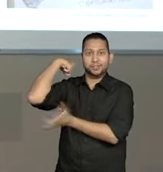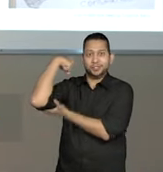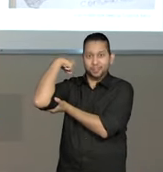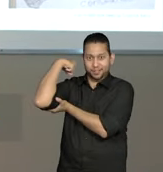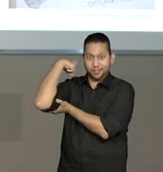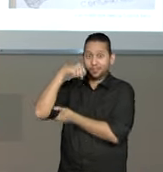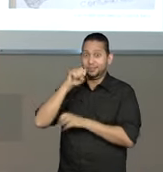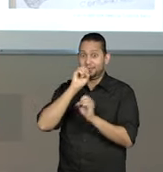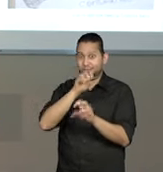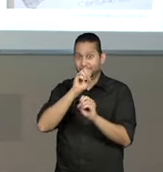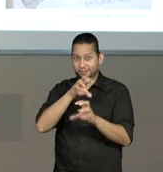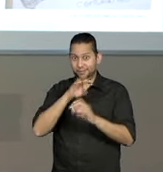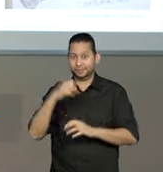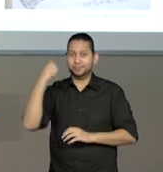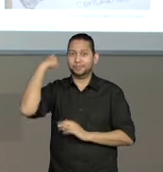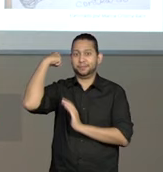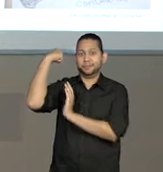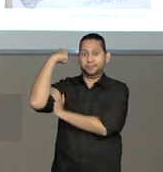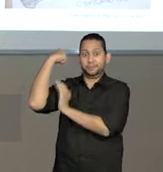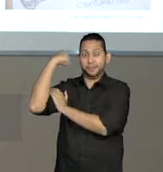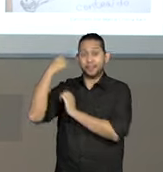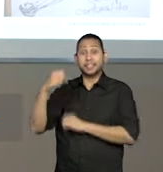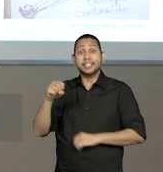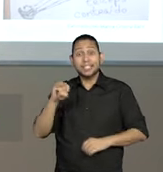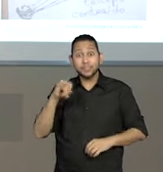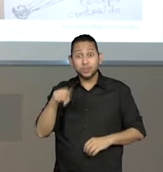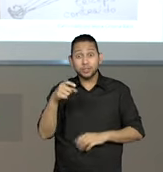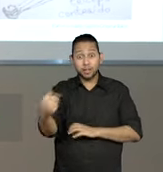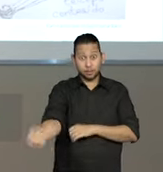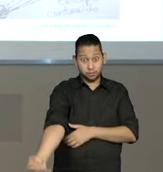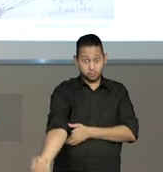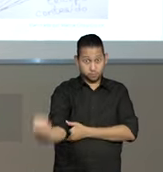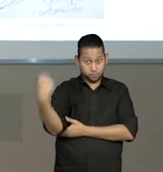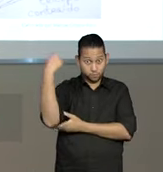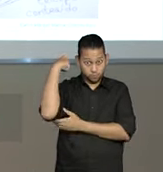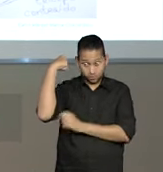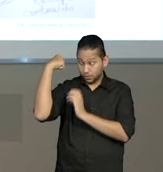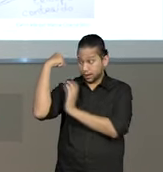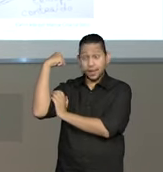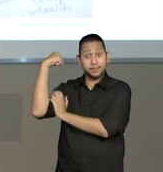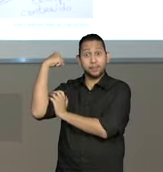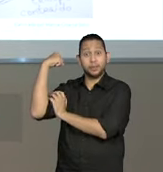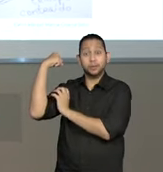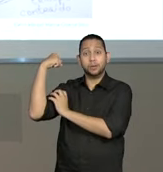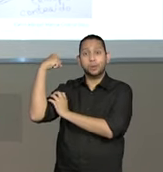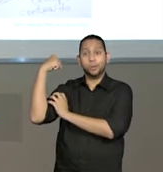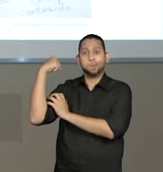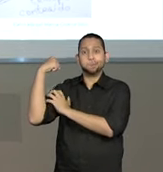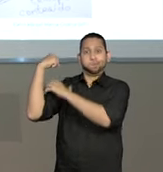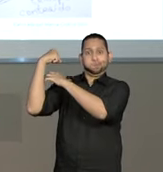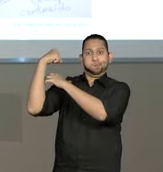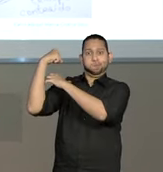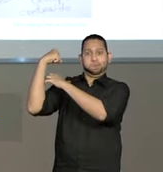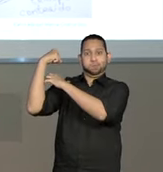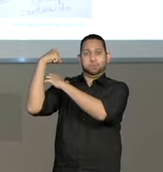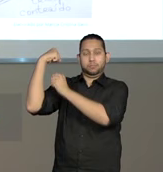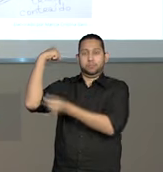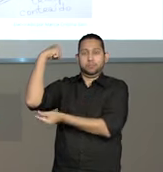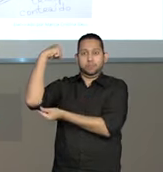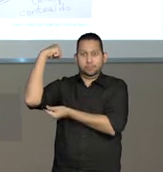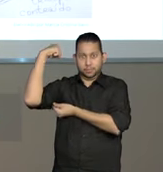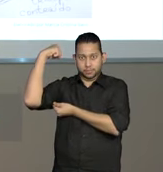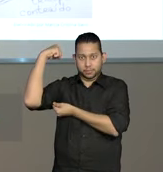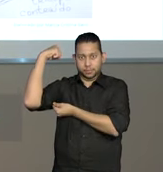Vamos lá. Subiu. O que acontece? Músculo bíceps ficou mais alto, não ficou?